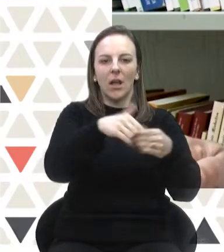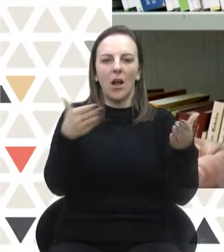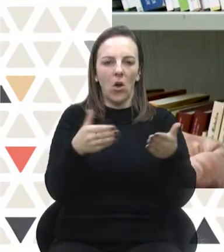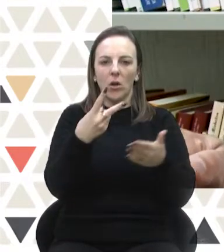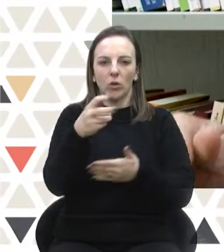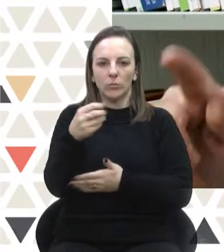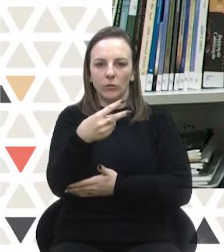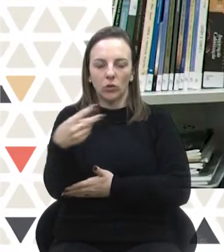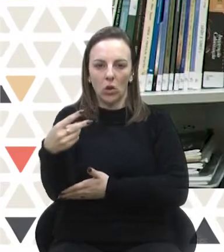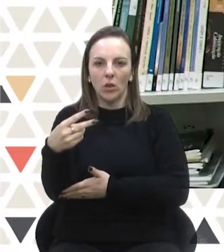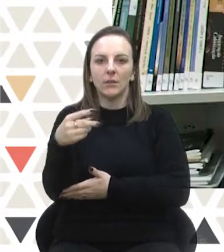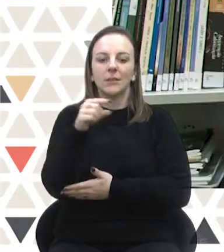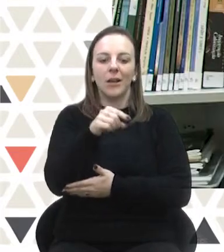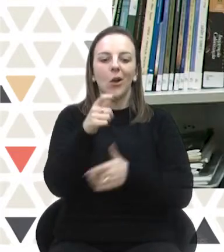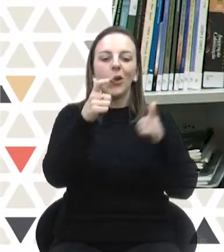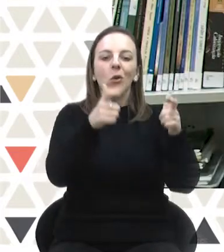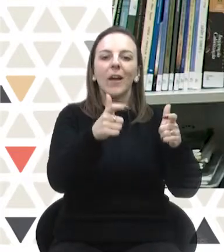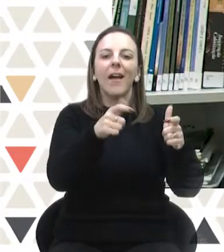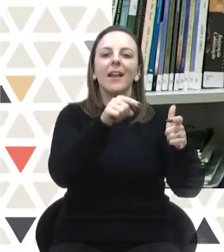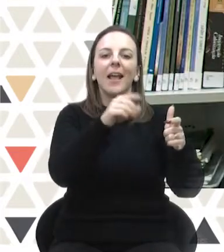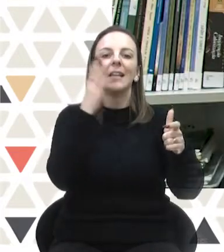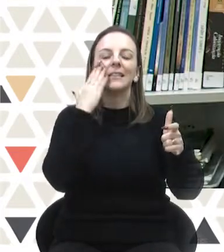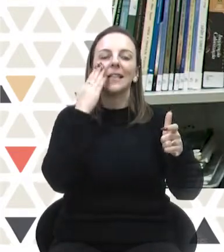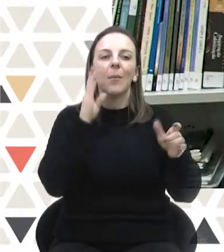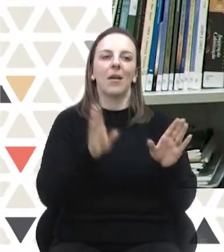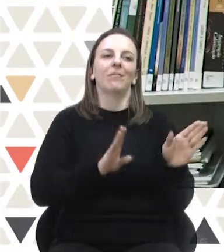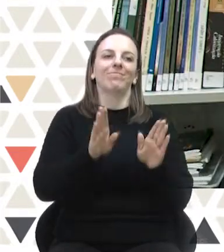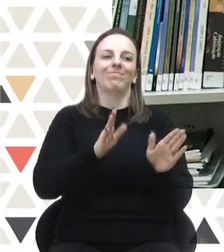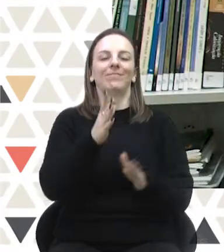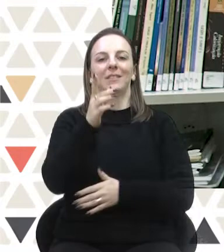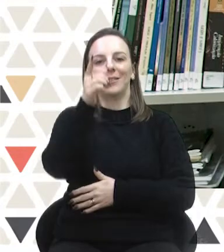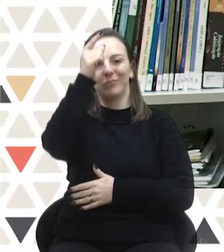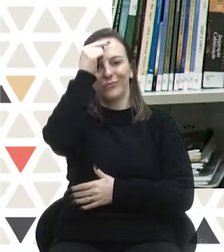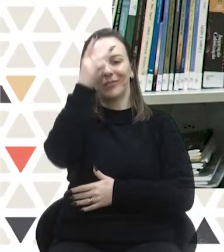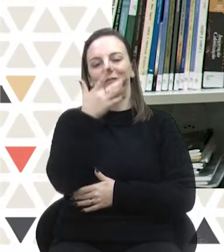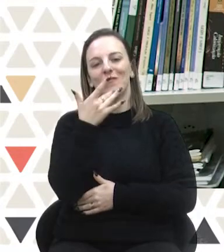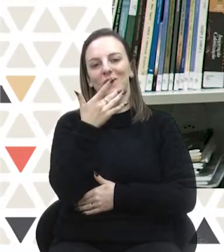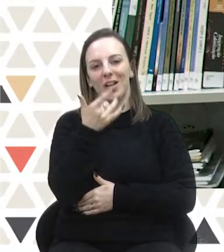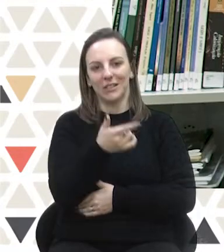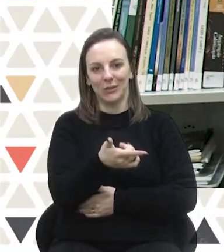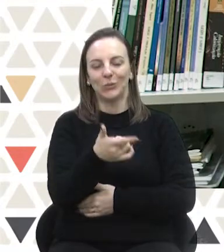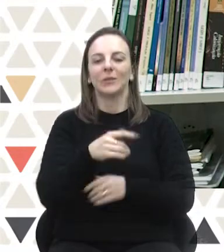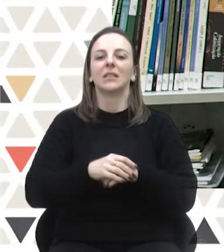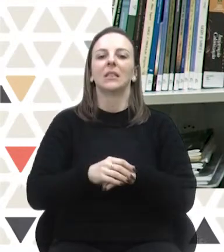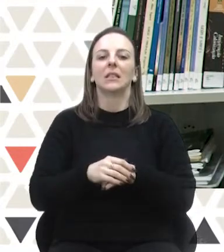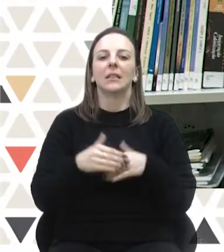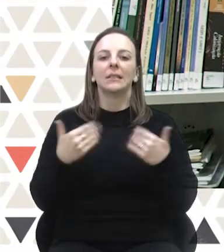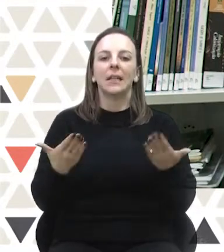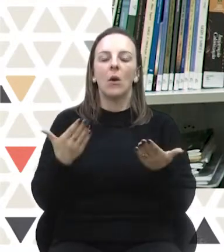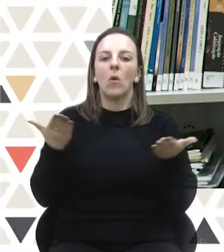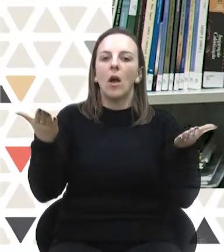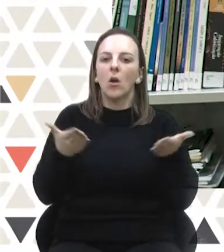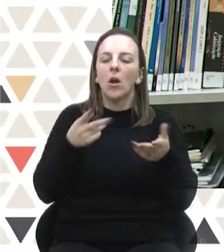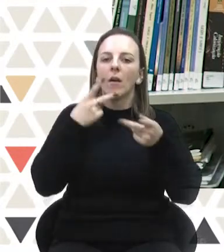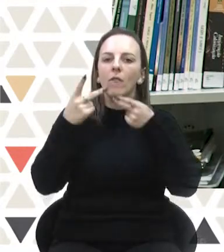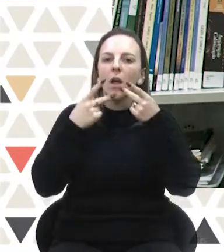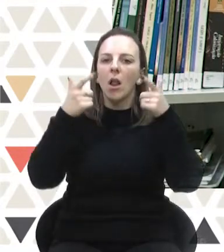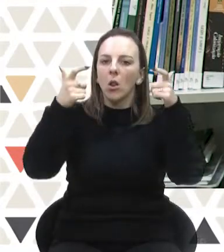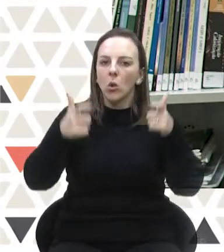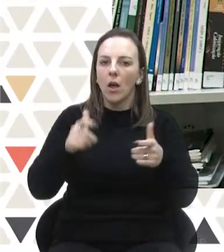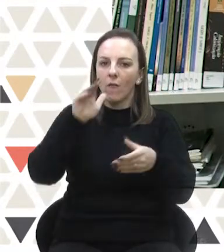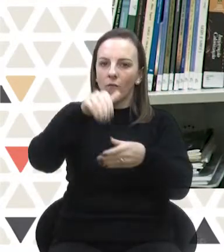eleições de 2022 para um outro local que ele saiba, então, que tem acessibilidade. E entrando no assunto dos locais